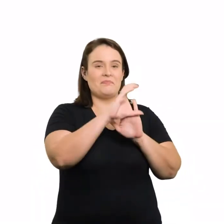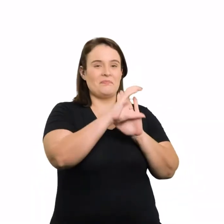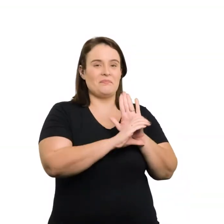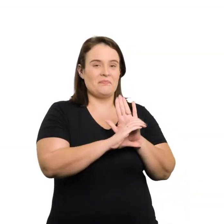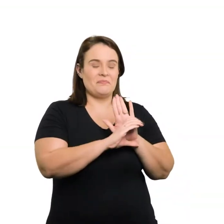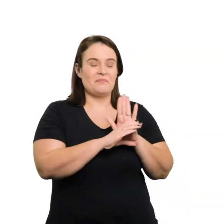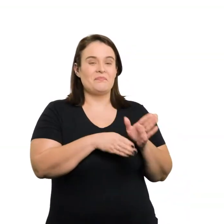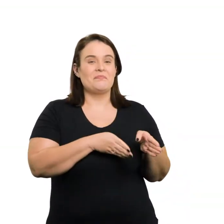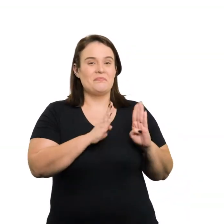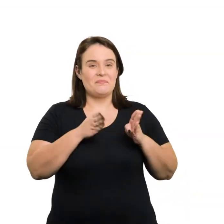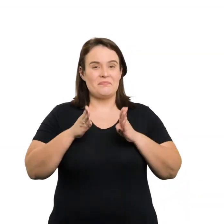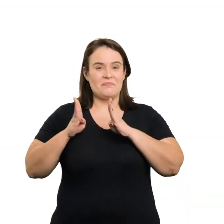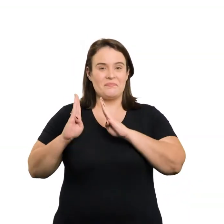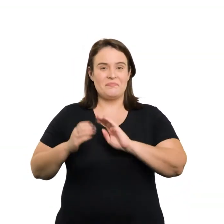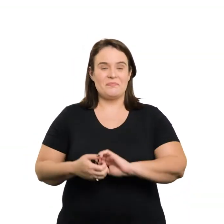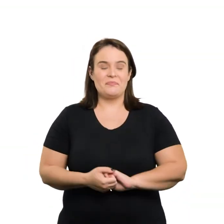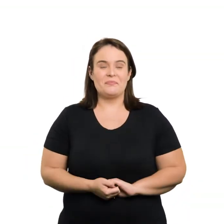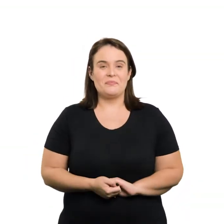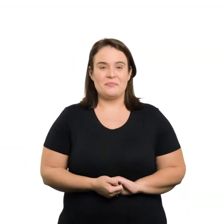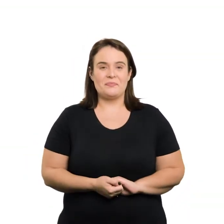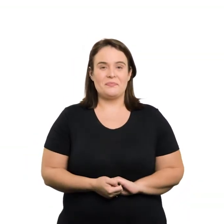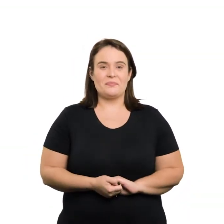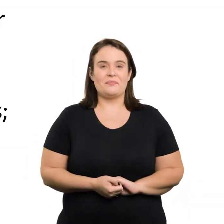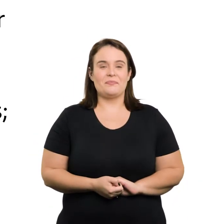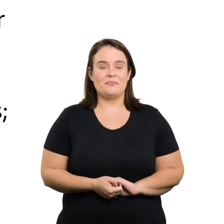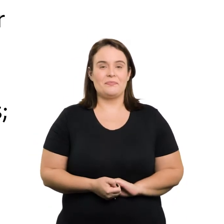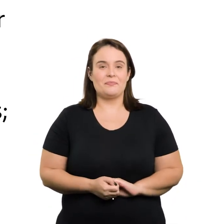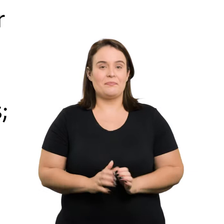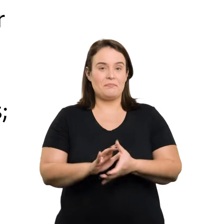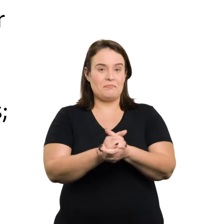Continuação do capítulo Edificações.